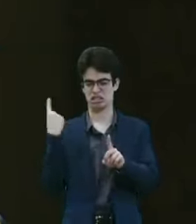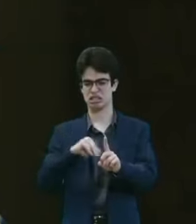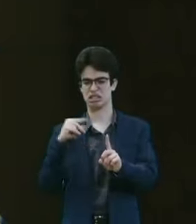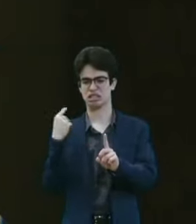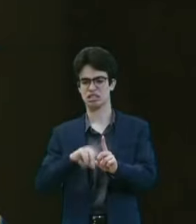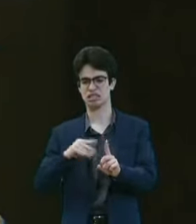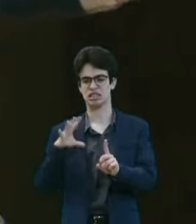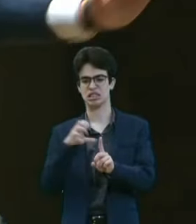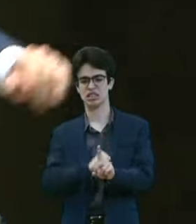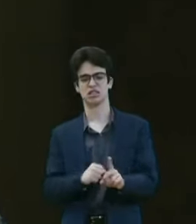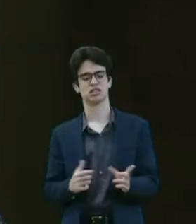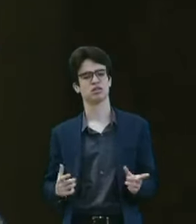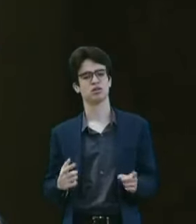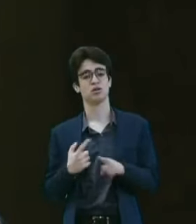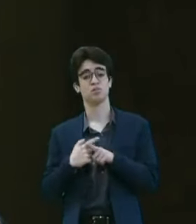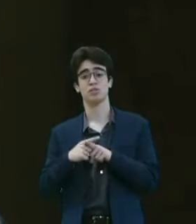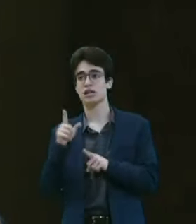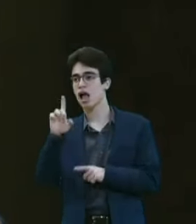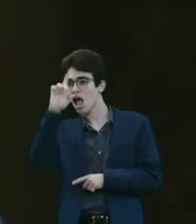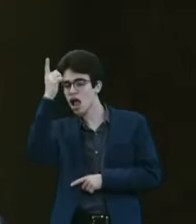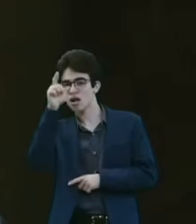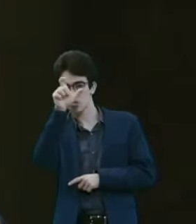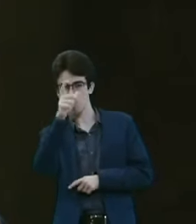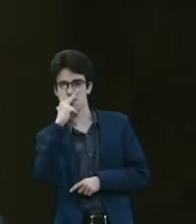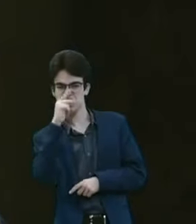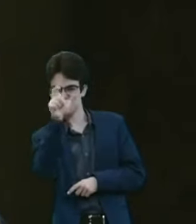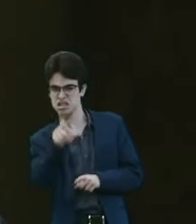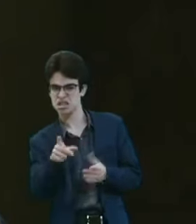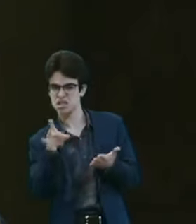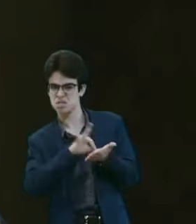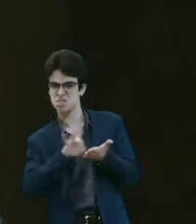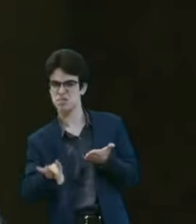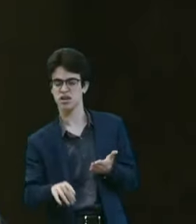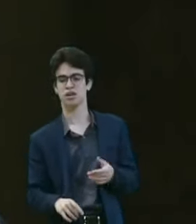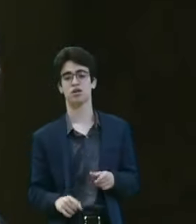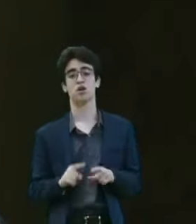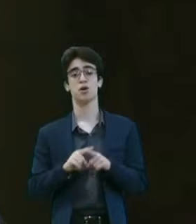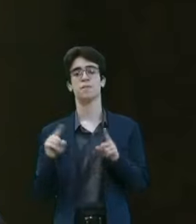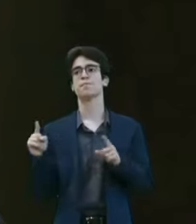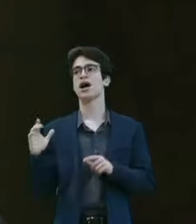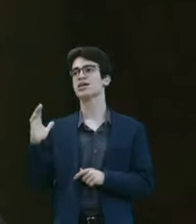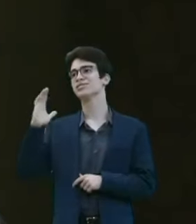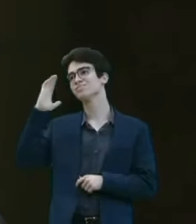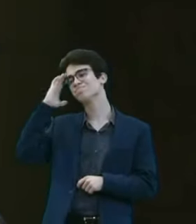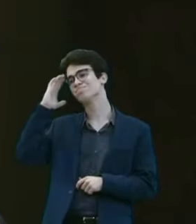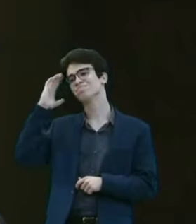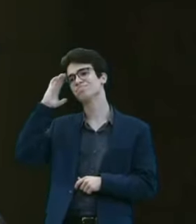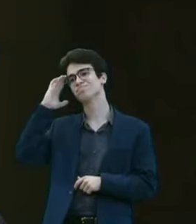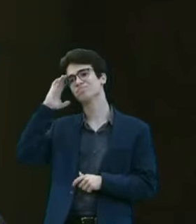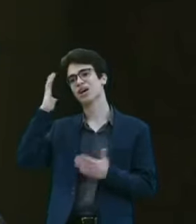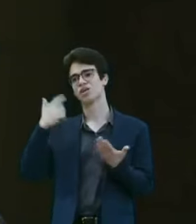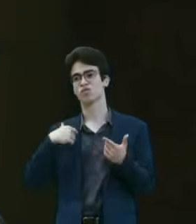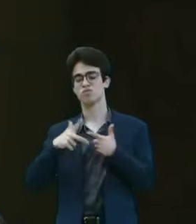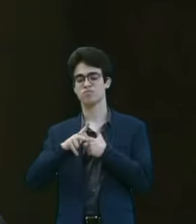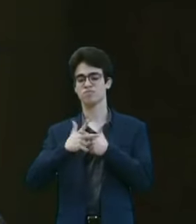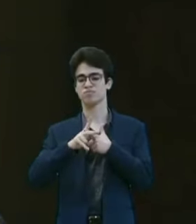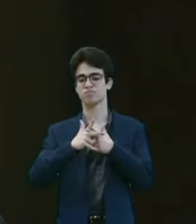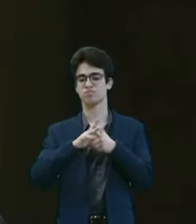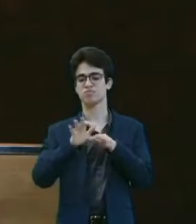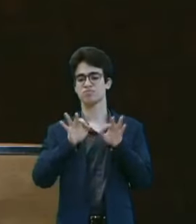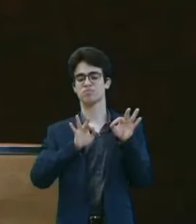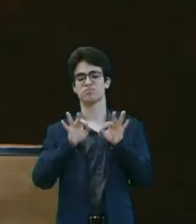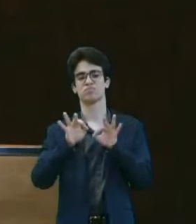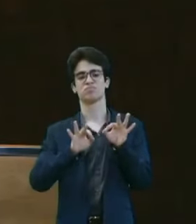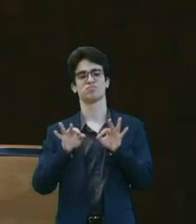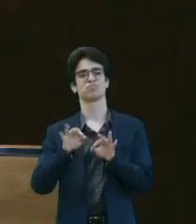porque ele tinha criado um vilão. Mas quando ele entendeu a sua situação e foi resolver os seus